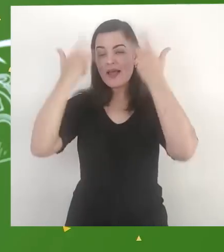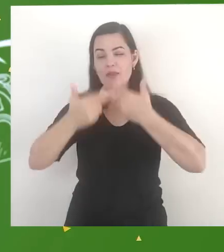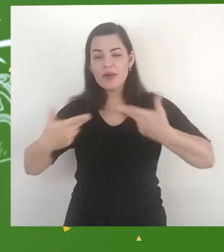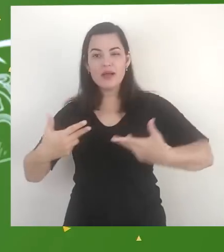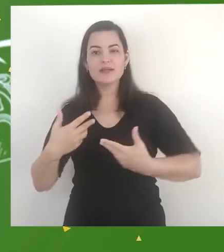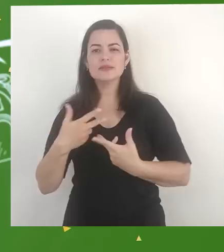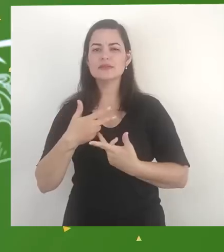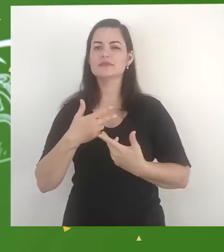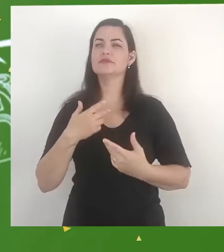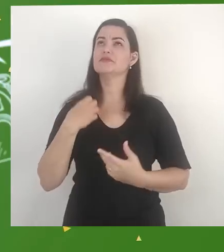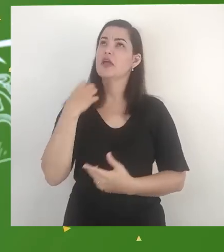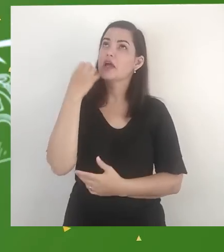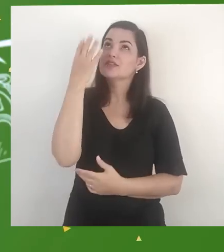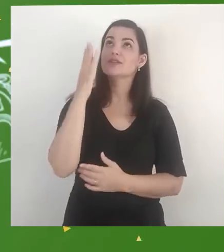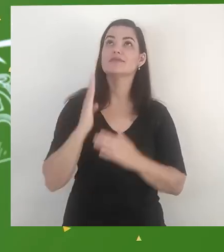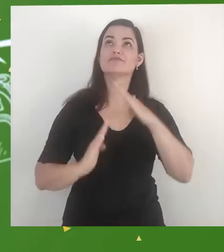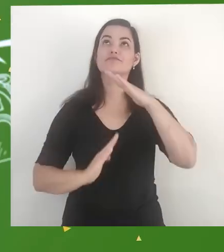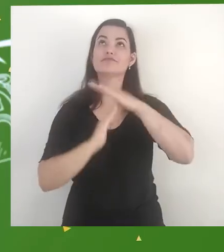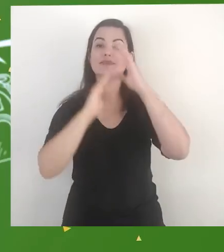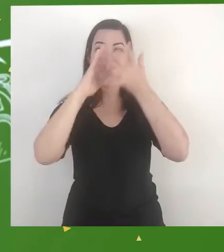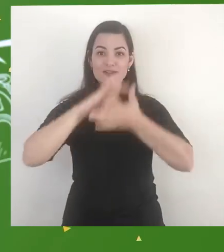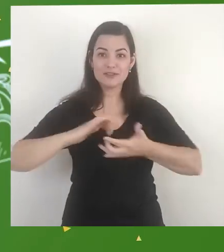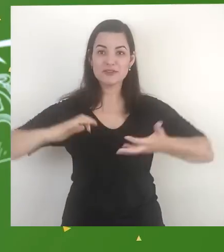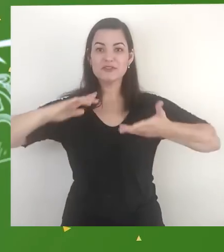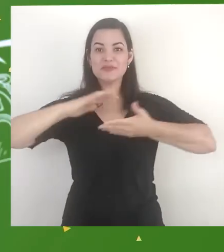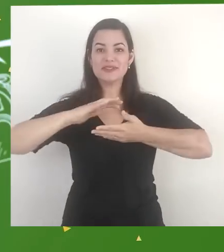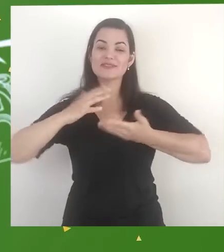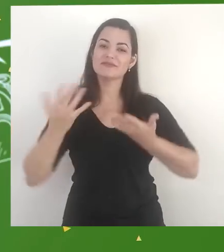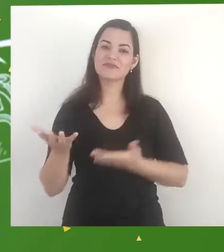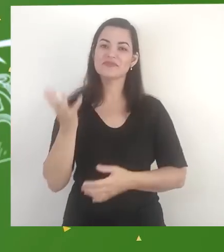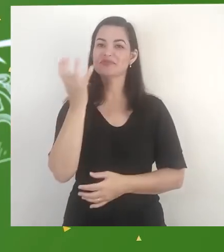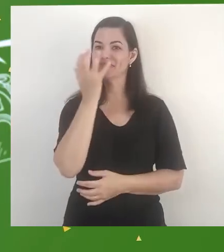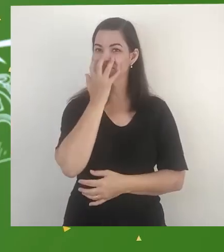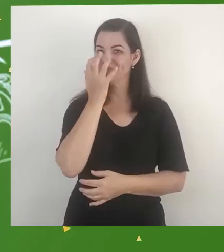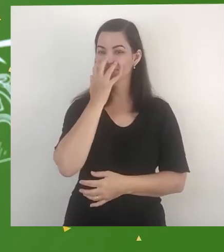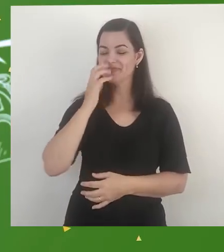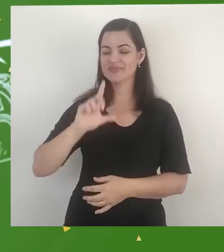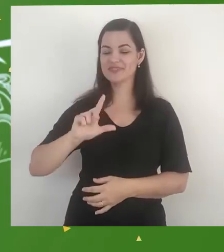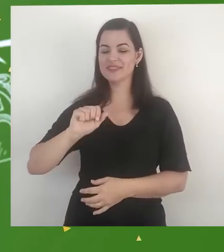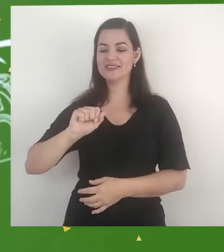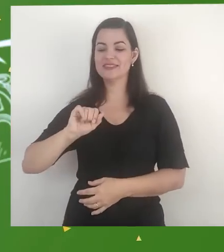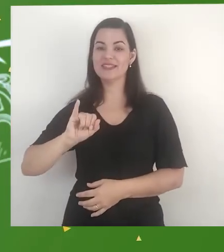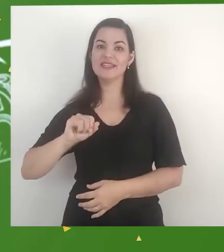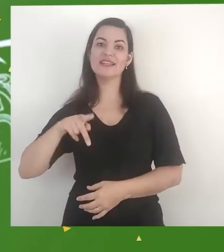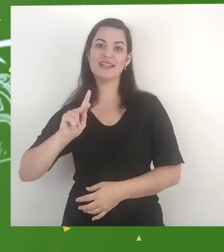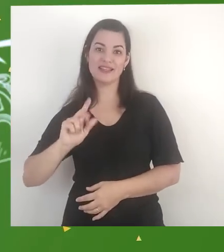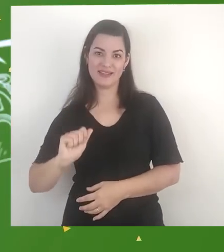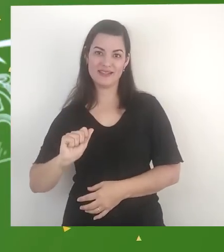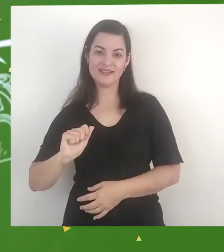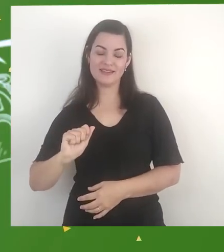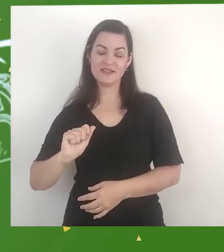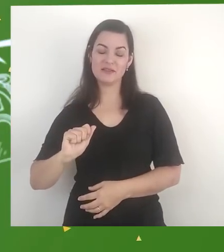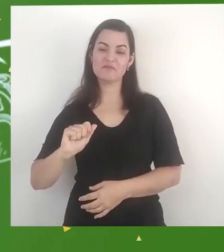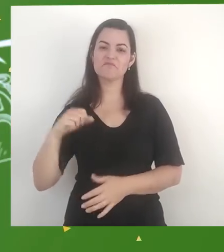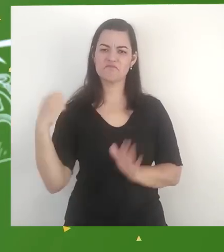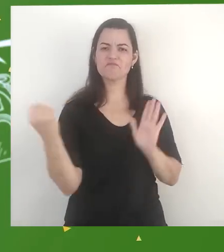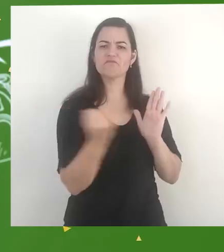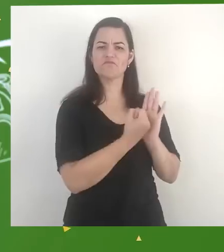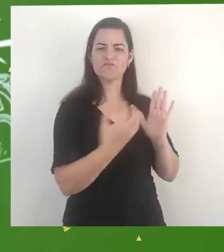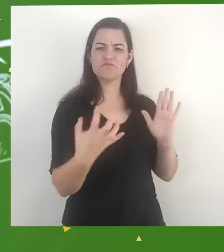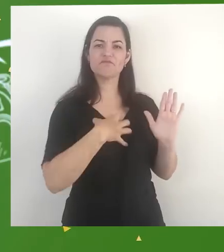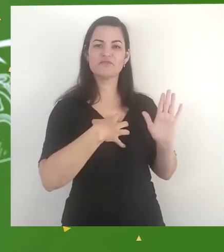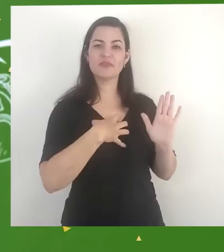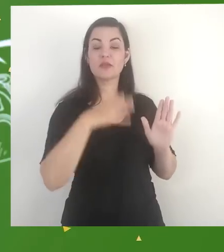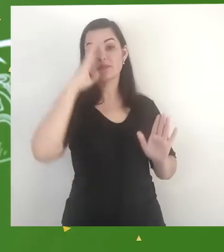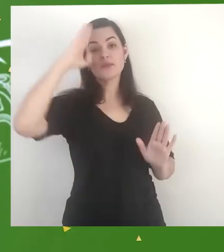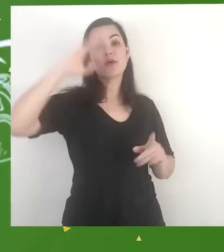animais que já foram para o espaço? A cadela Laika. Isso daí foi um fato bem marcante, principalmente